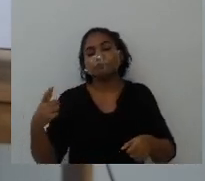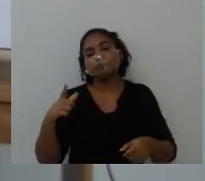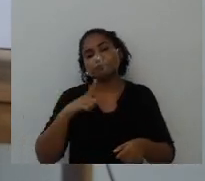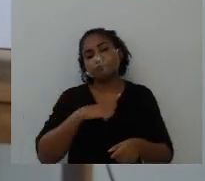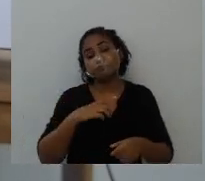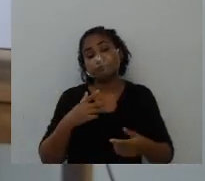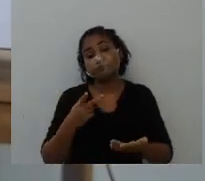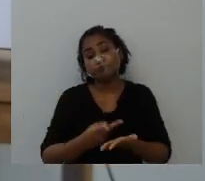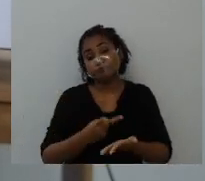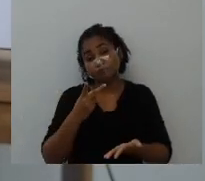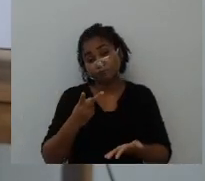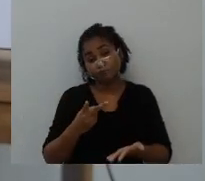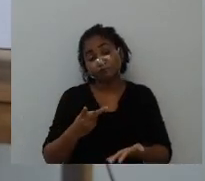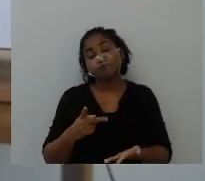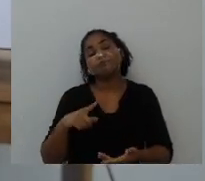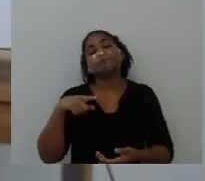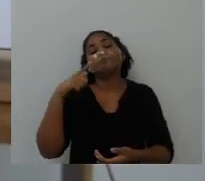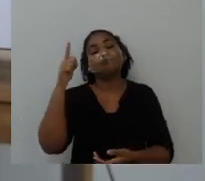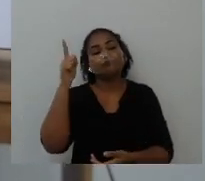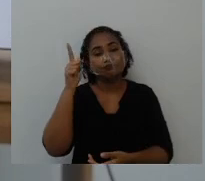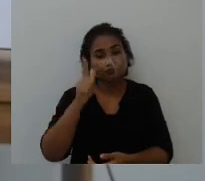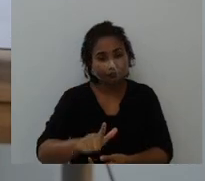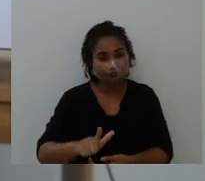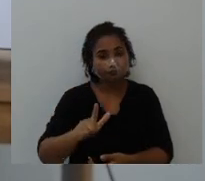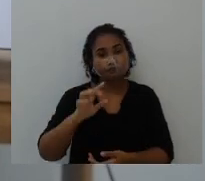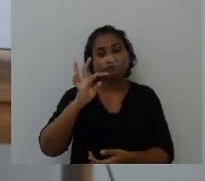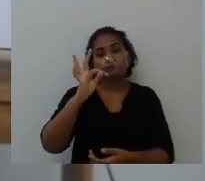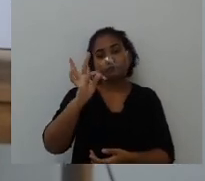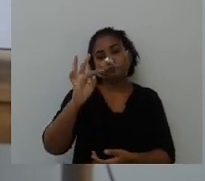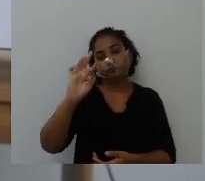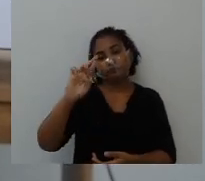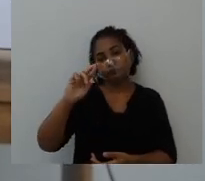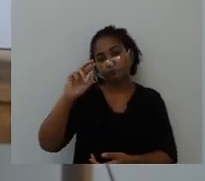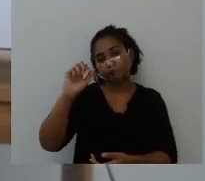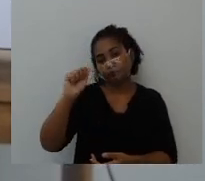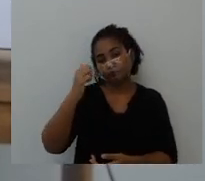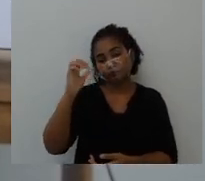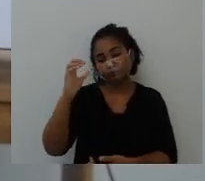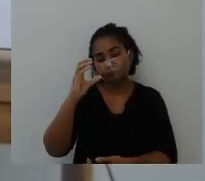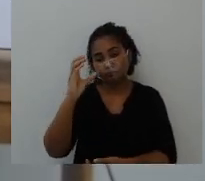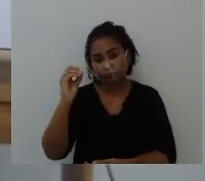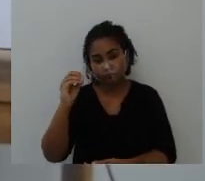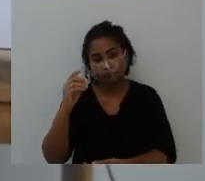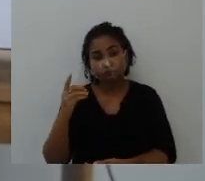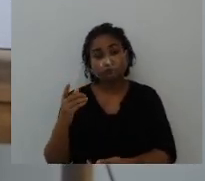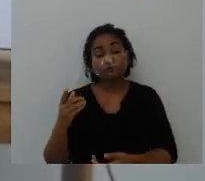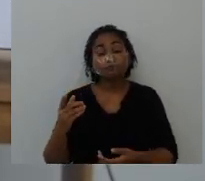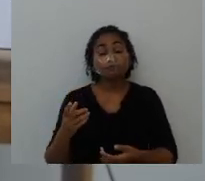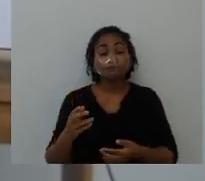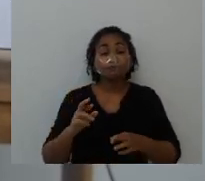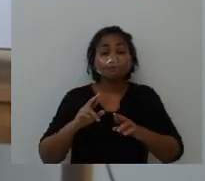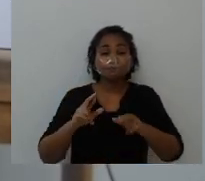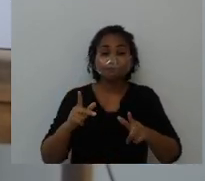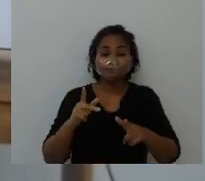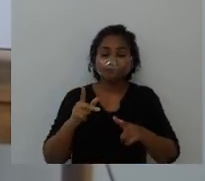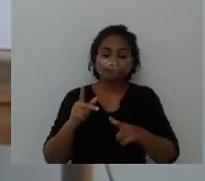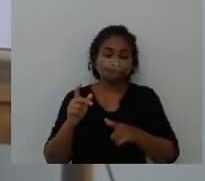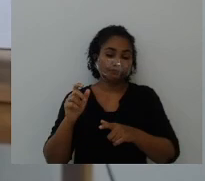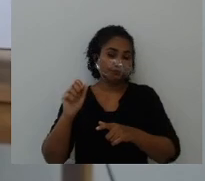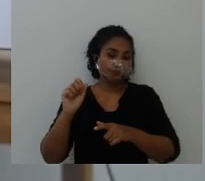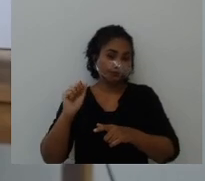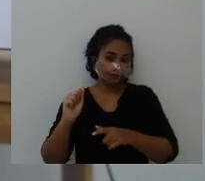Sabe o que acontece? Tu vai ter uma outra tração, tá? Então fica ligado. Essa outra tração é entre A e C, ó. Então você tem uma